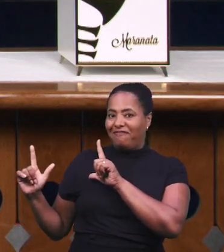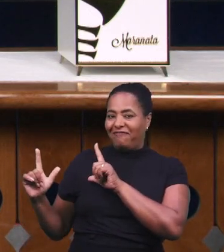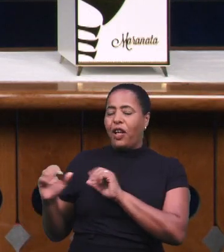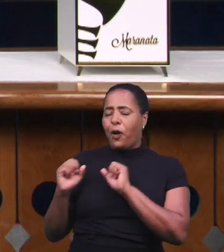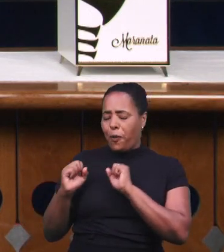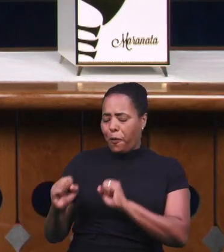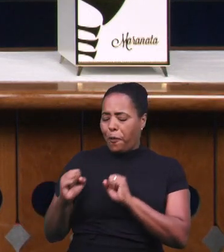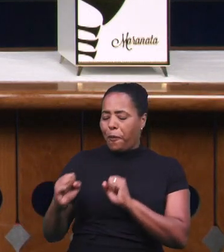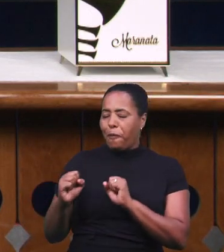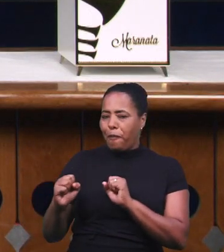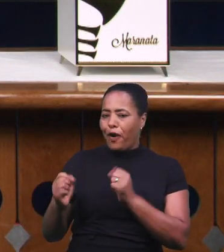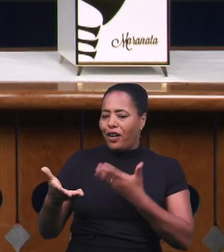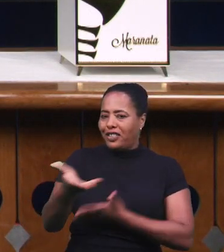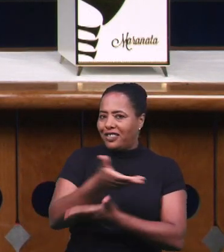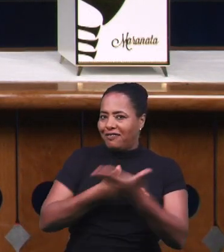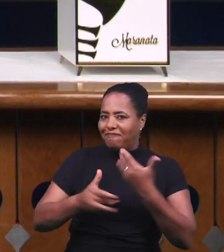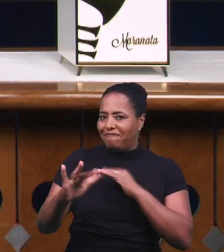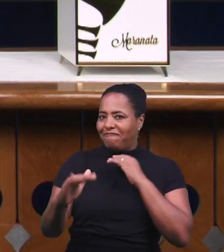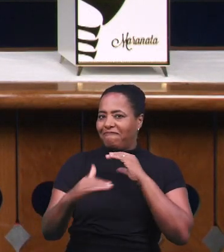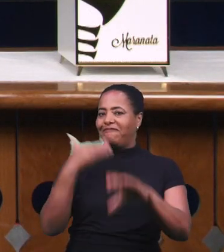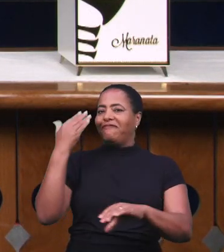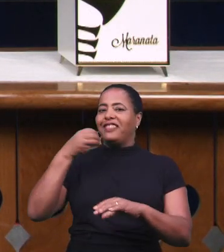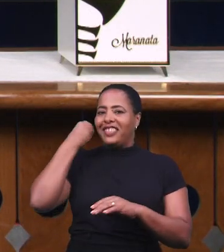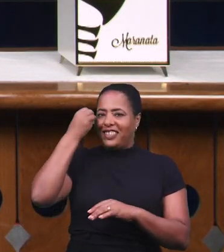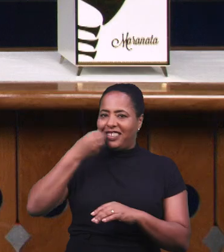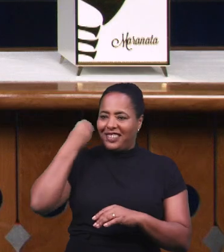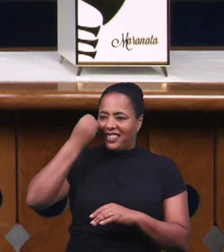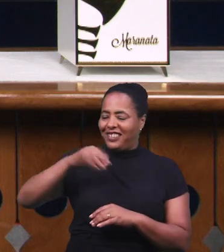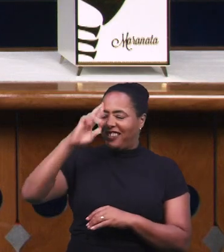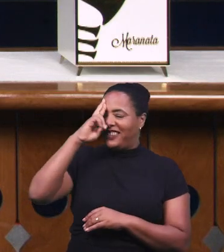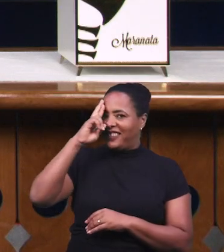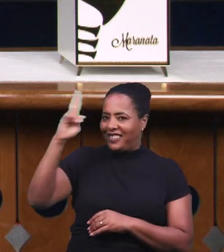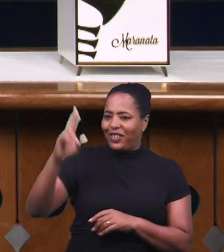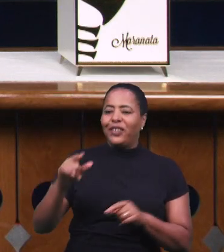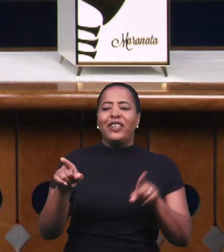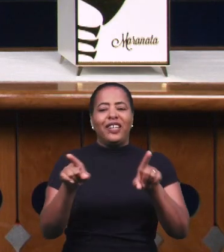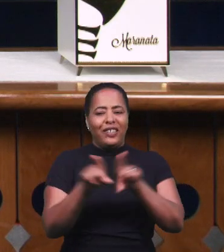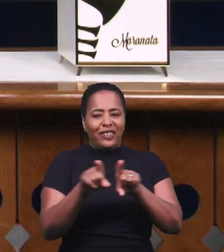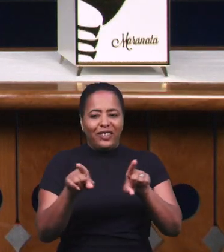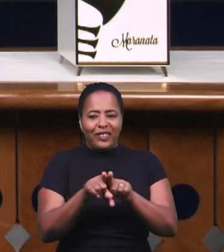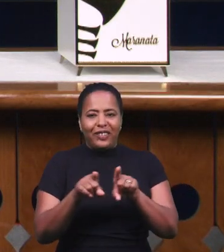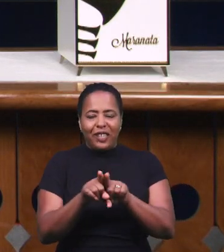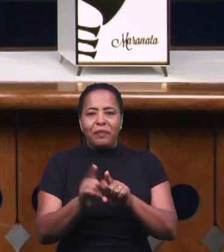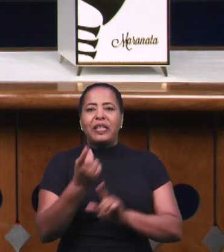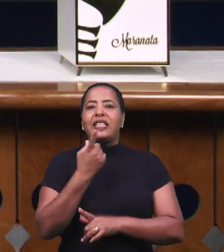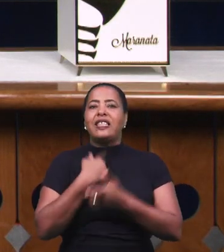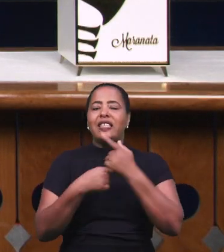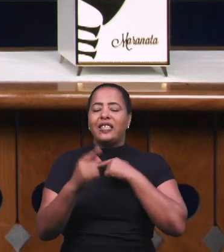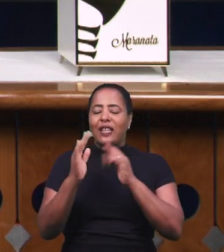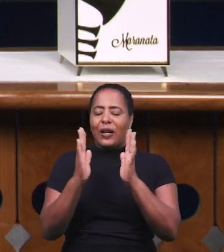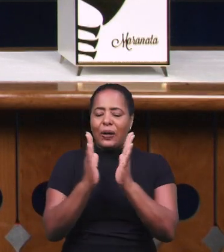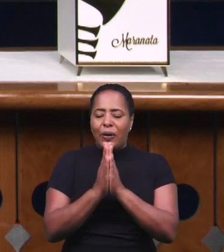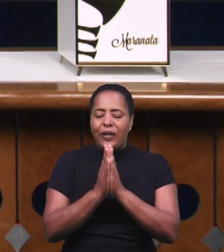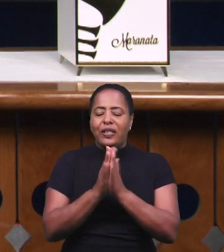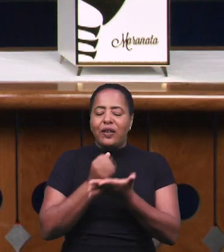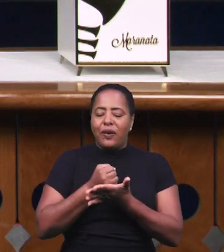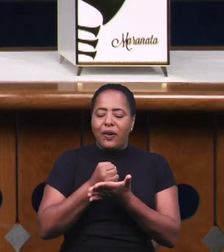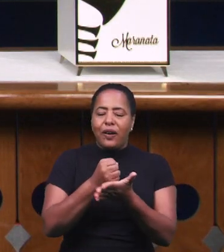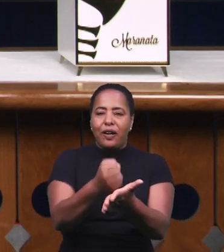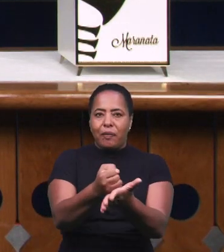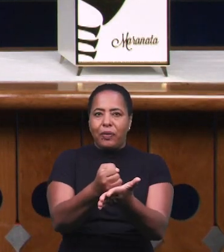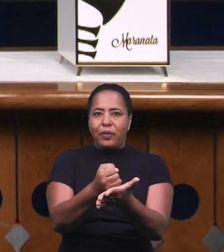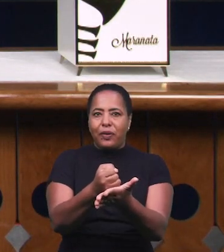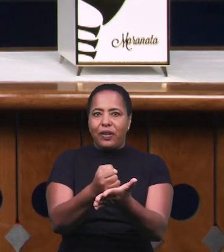você compartilhe conosco a sua experiência com o Senhor. E também aos que desejarem uma oração, uma